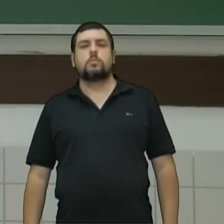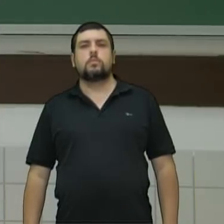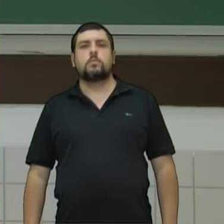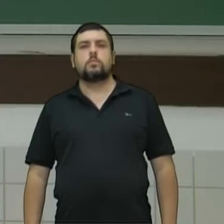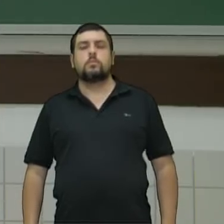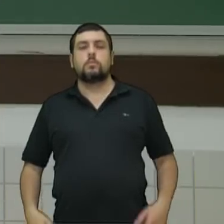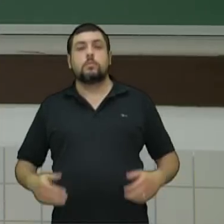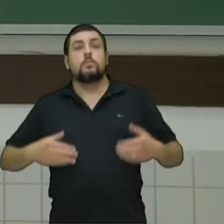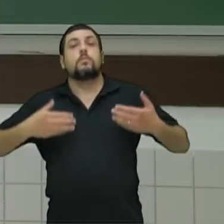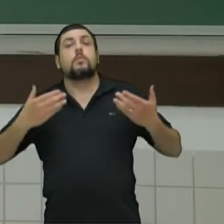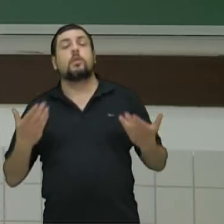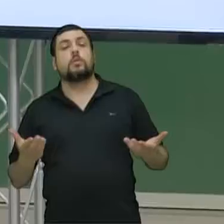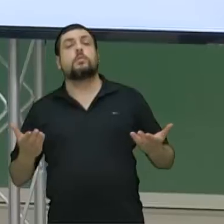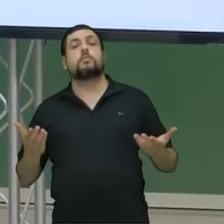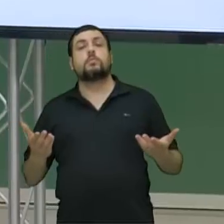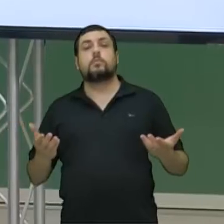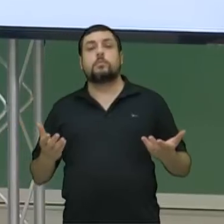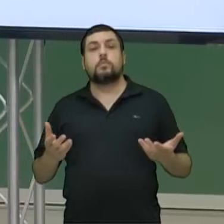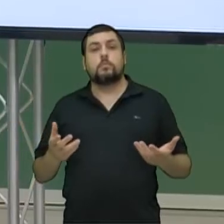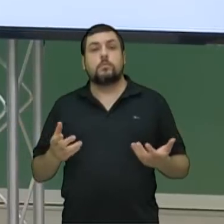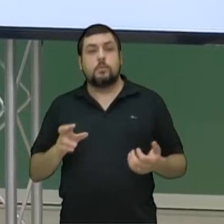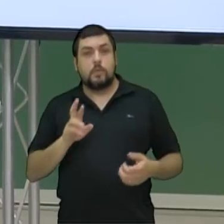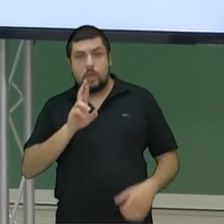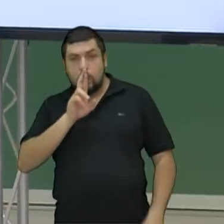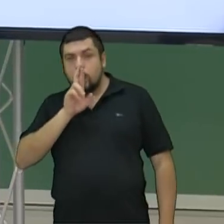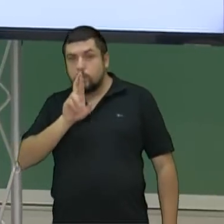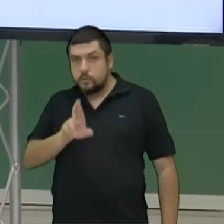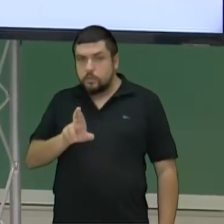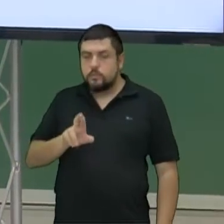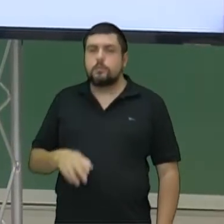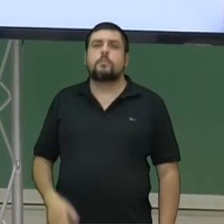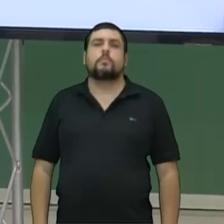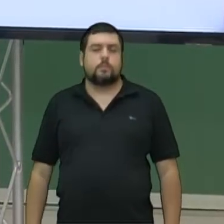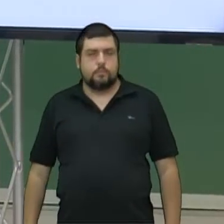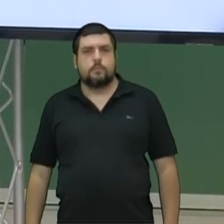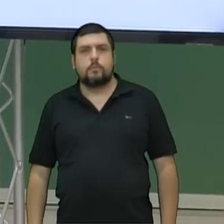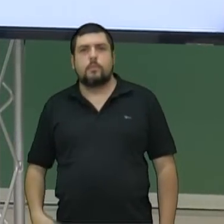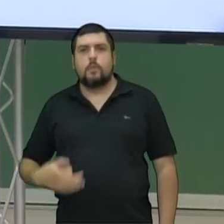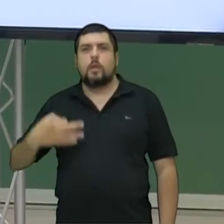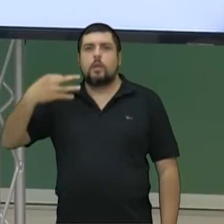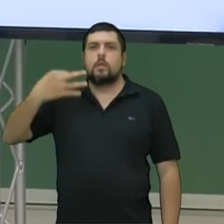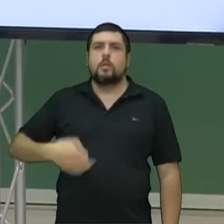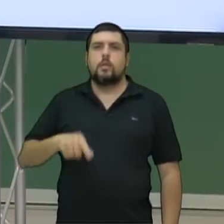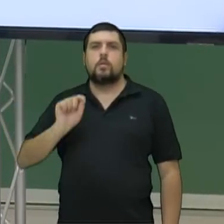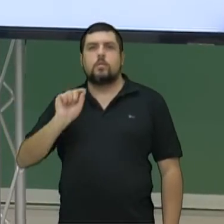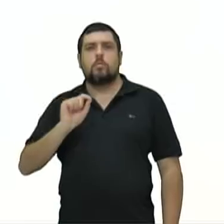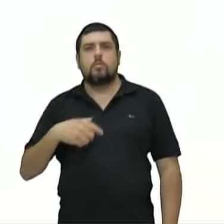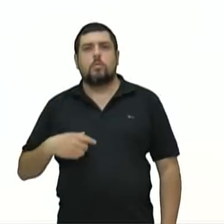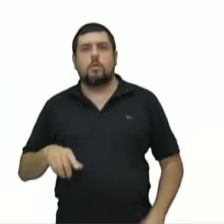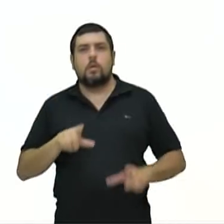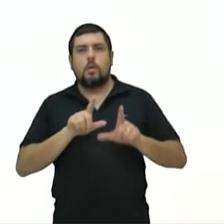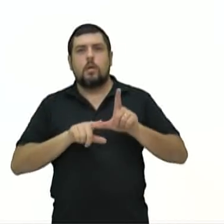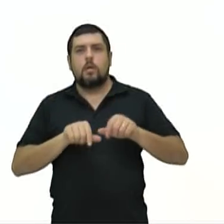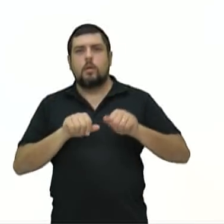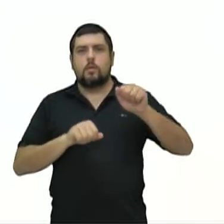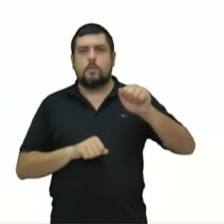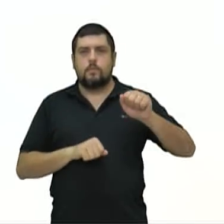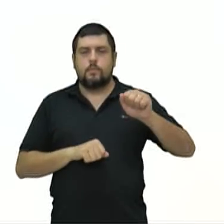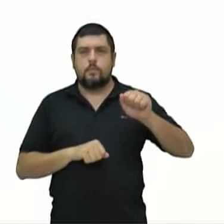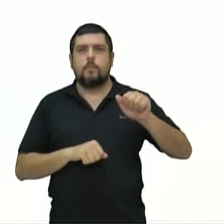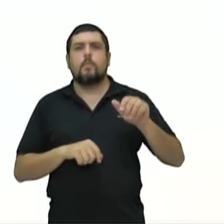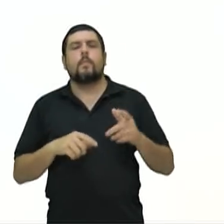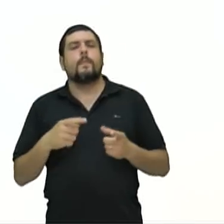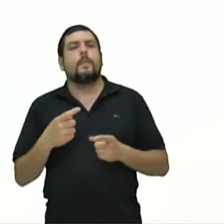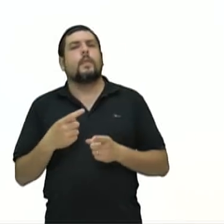Pessoal, e aí? Respondida a questão? Questão correta, gente. Item A, né? O que